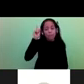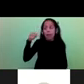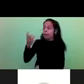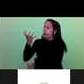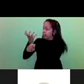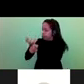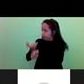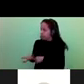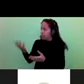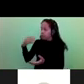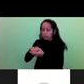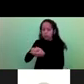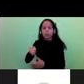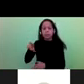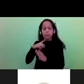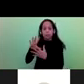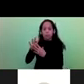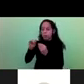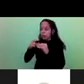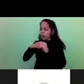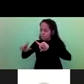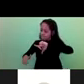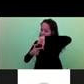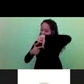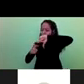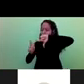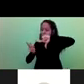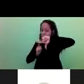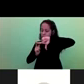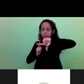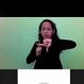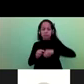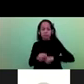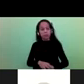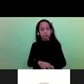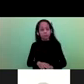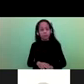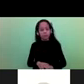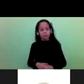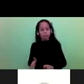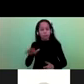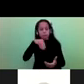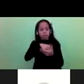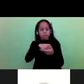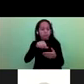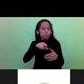disciplinas estanques, fechadas, ignorando todo o processo de formação.